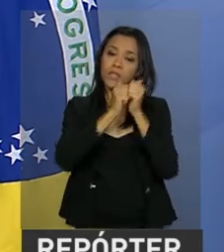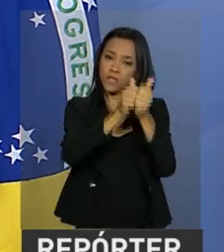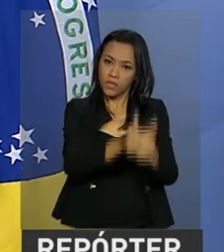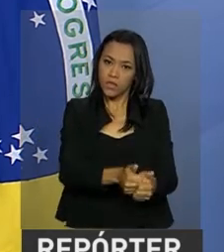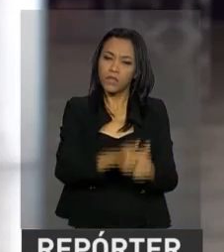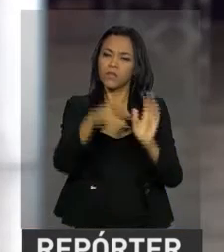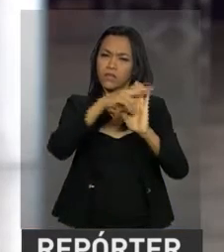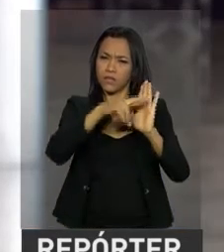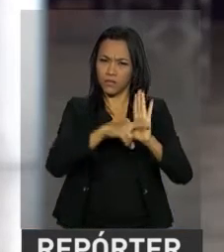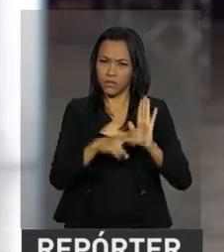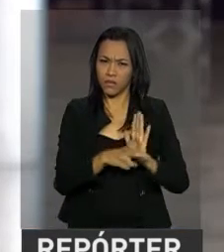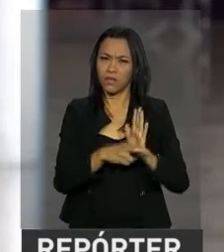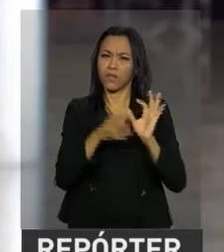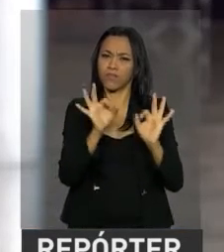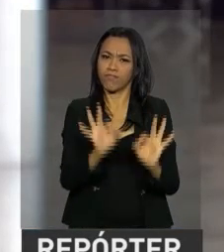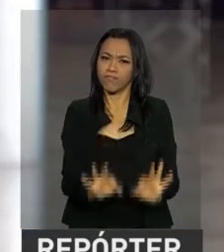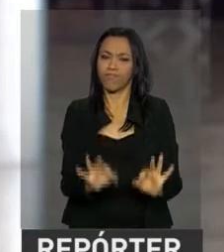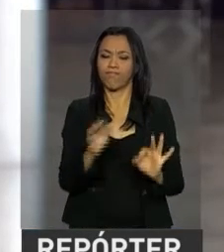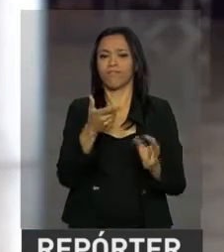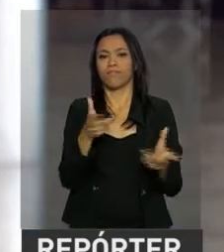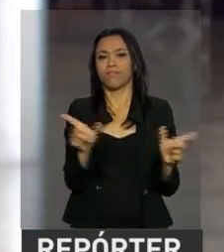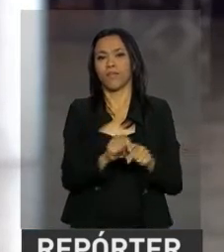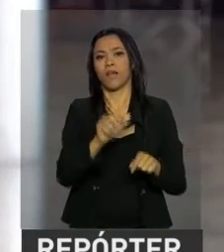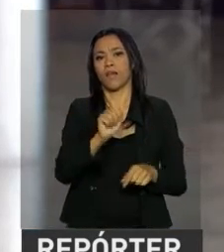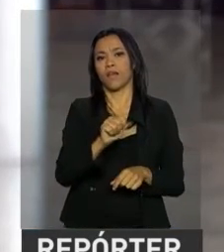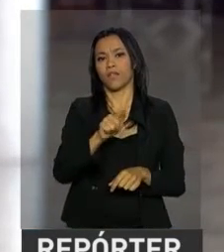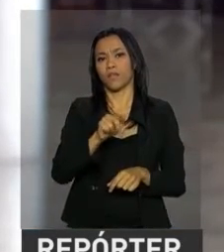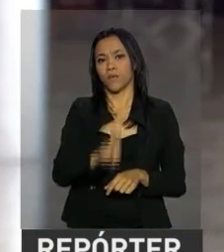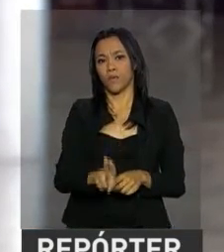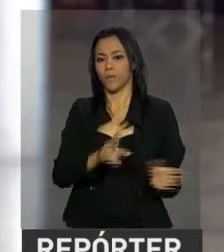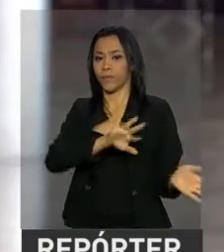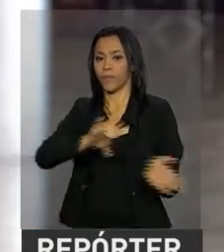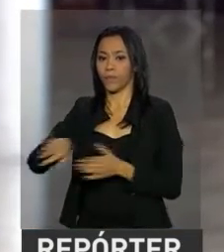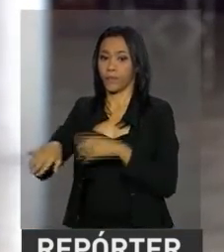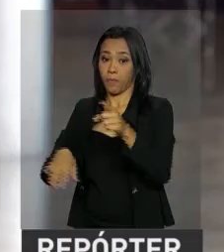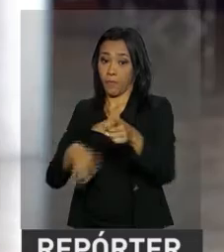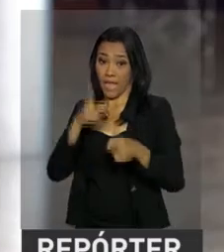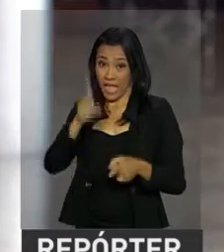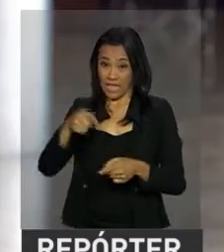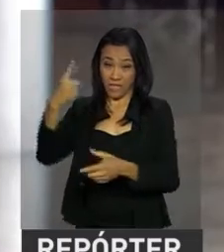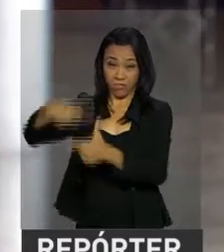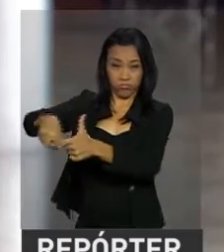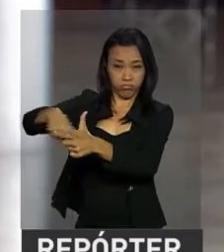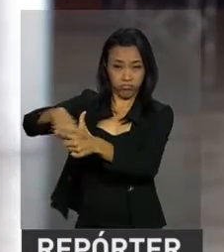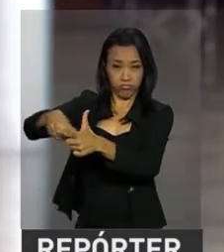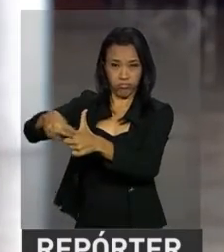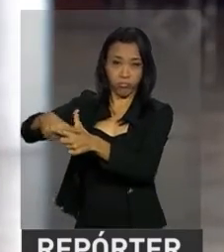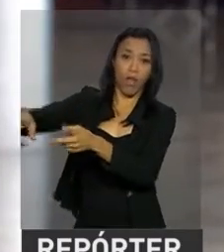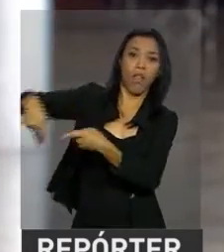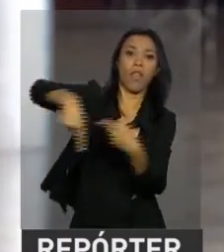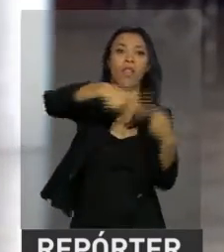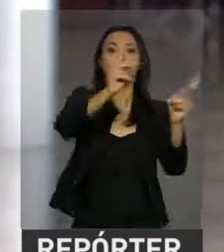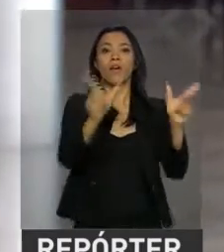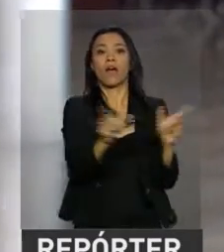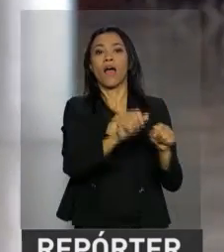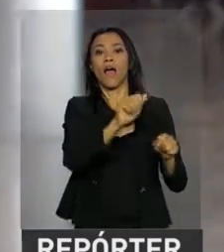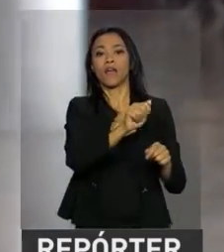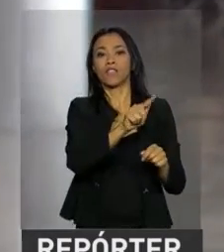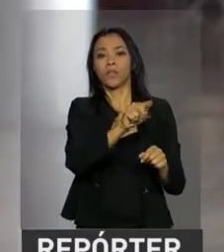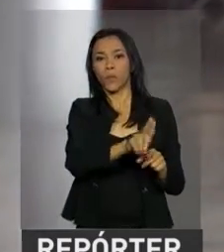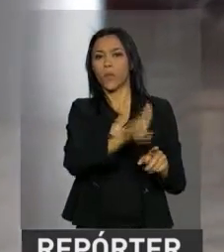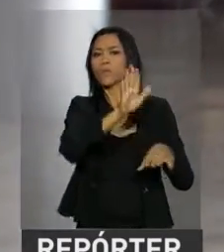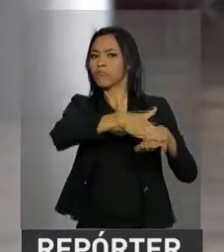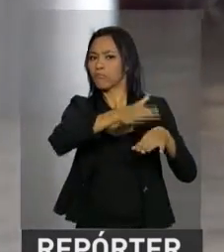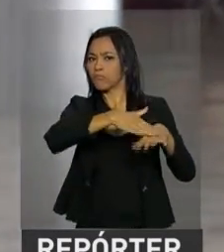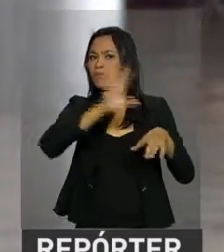da União. Essa sugestão de levar a questão para a AGU seria porque o órgão tem competência legal